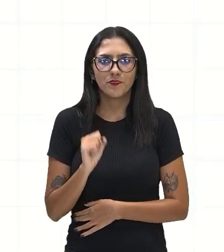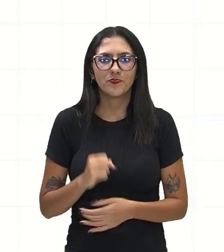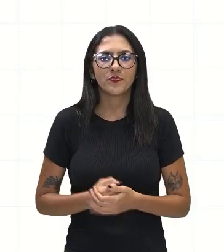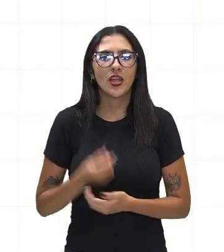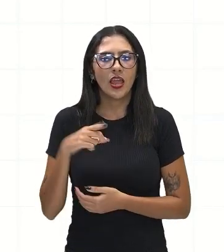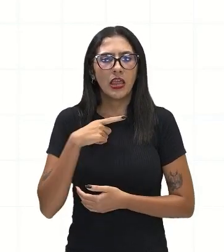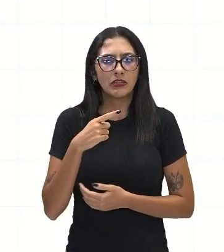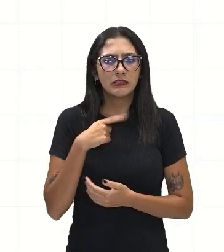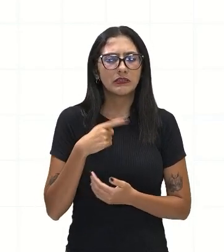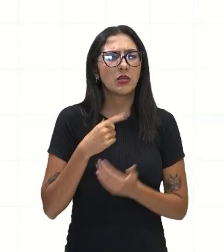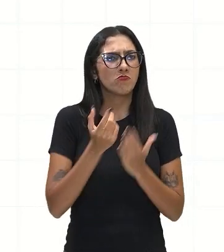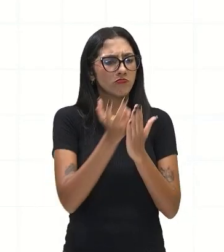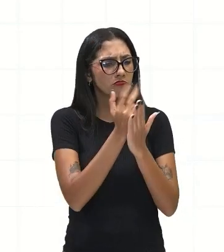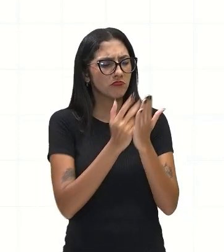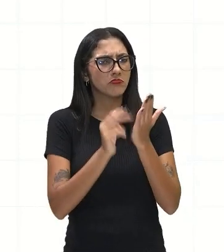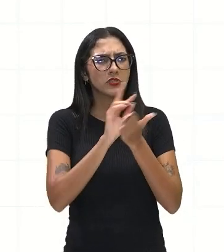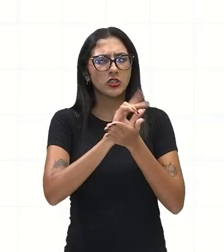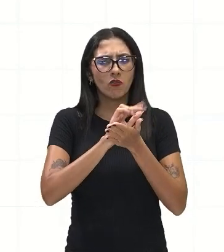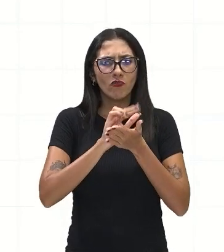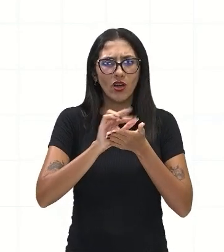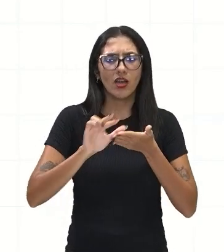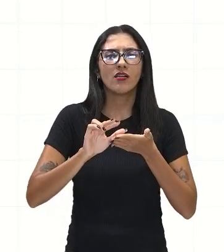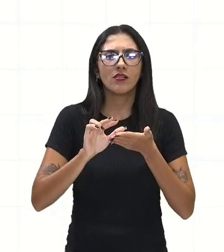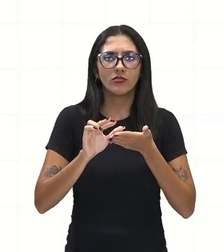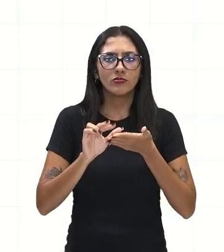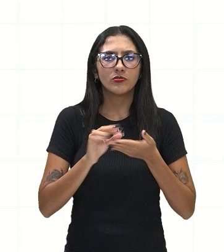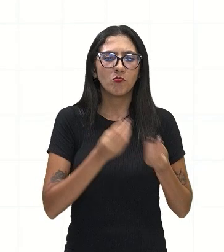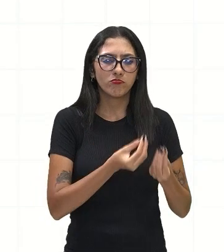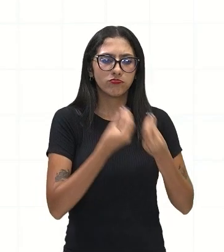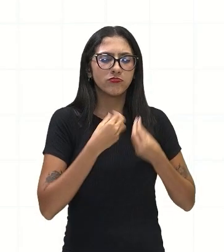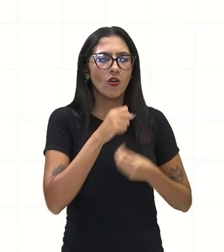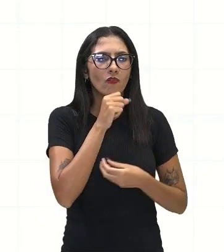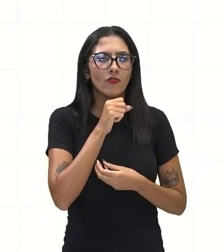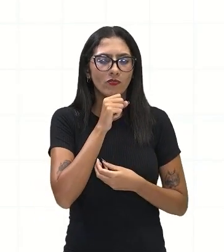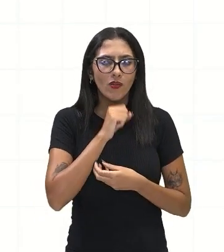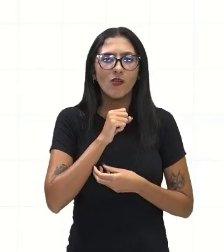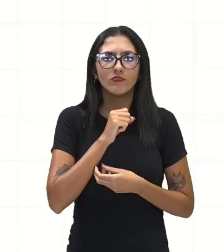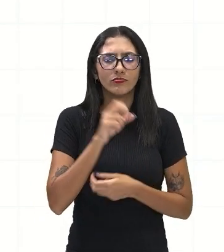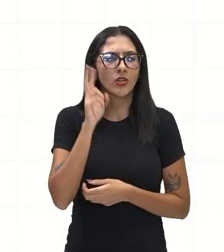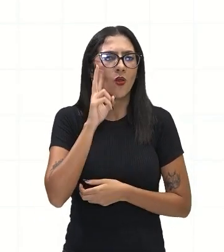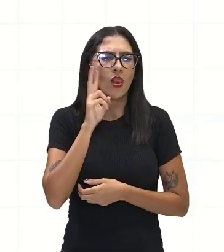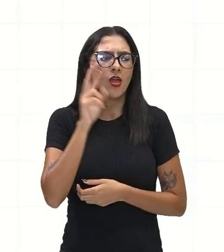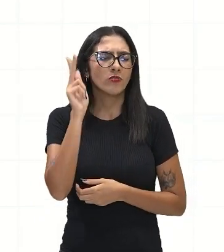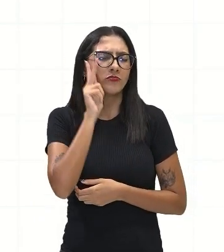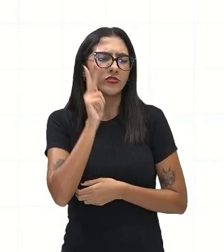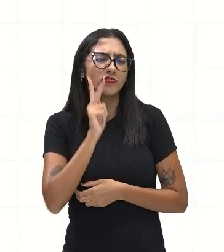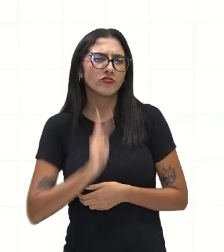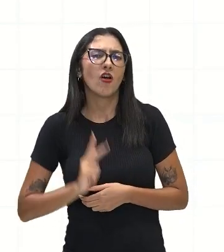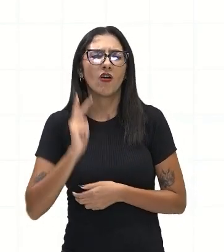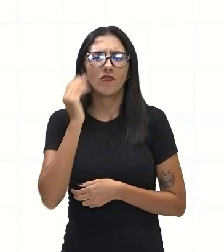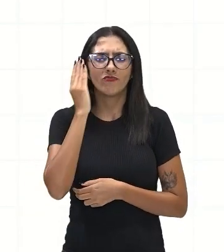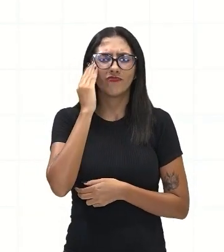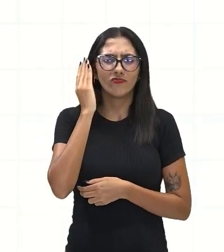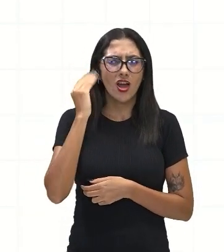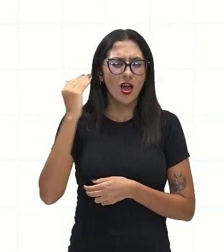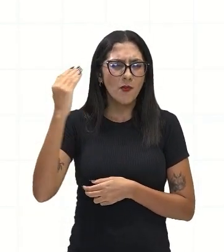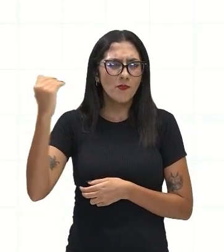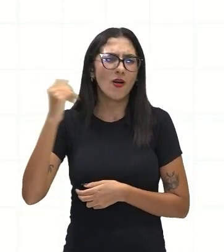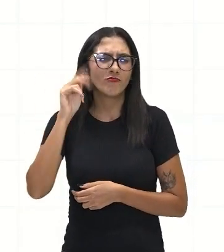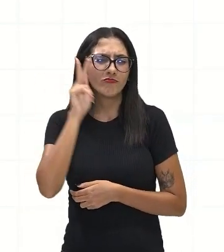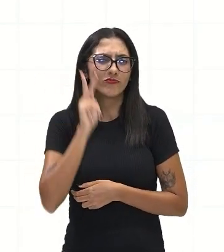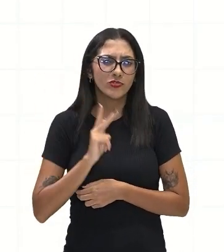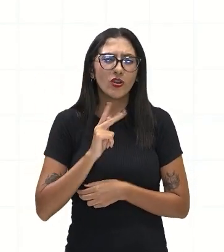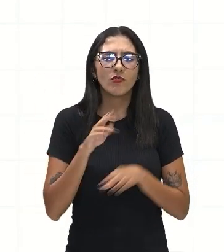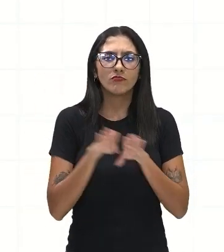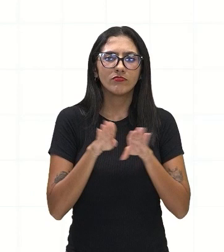ilustrada, que fora do meu avô. Lembra dos Três Mosqueteiros, né? Que diz assim, um por todos e todos por um. Você já deve ter, pelo menos, assistido